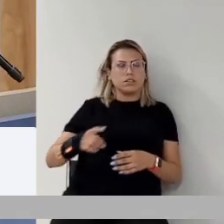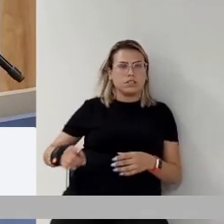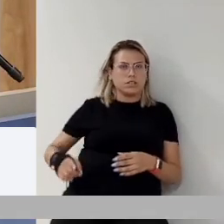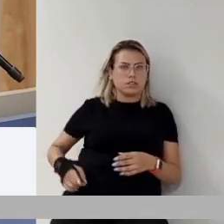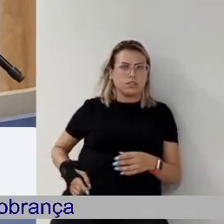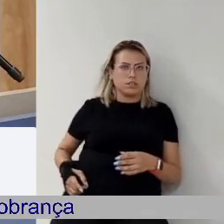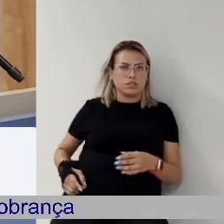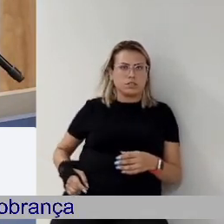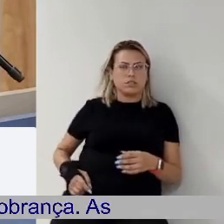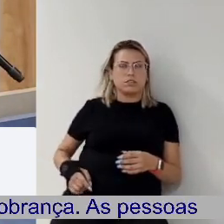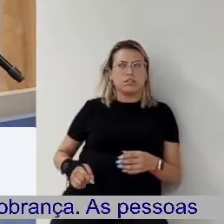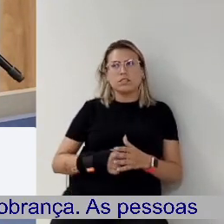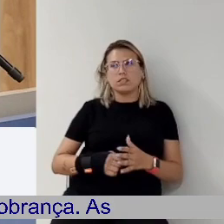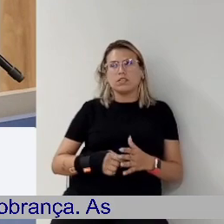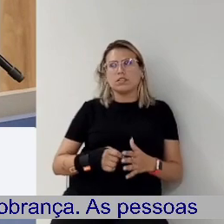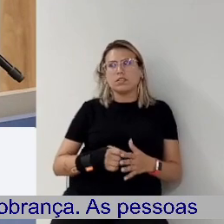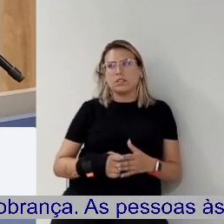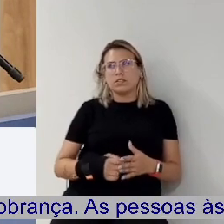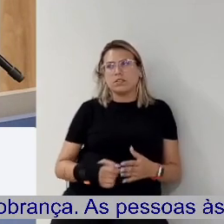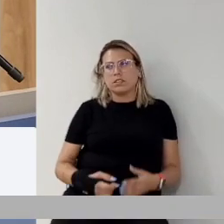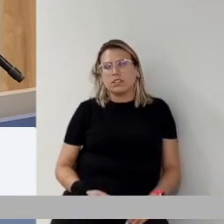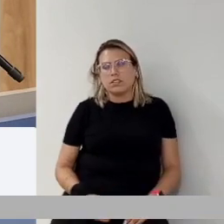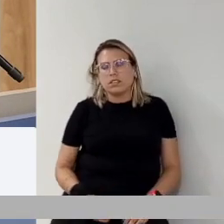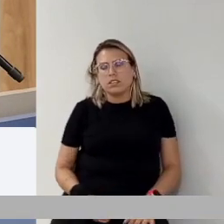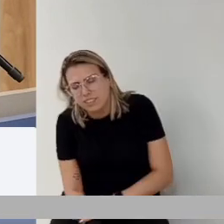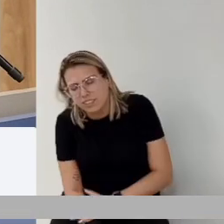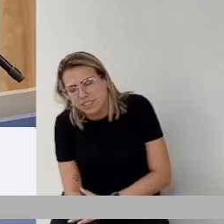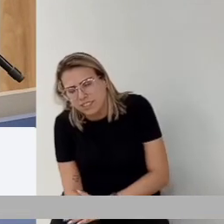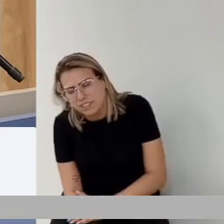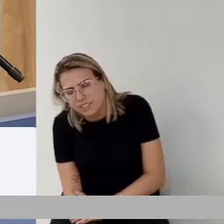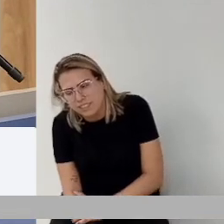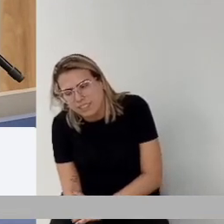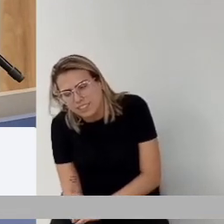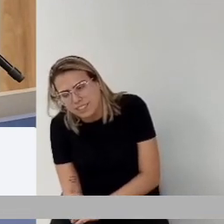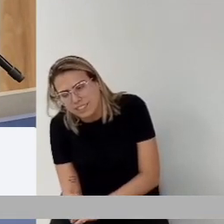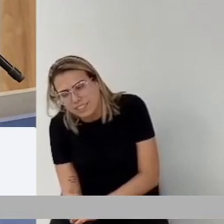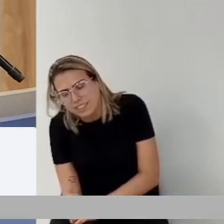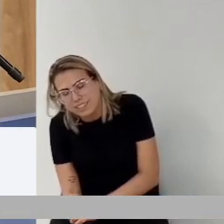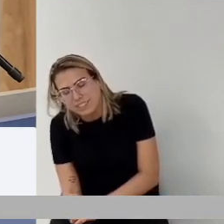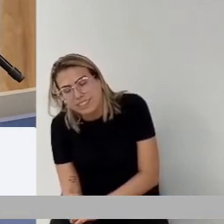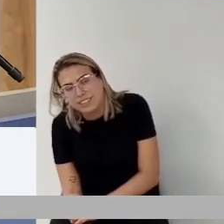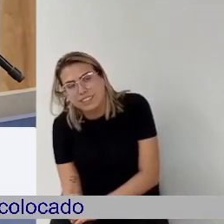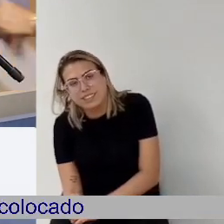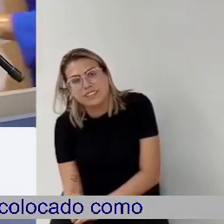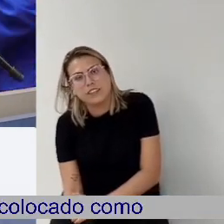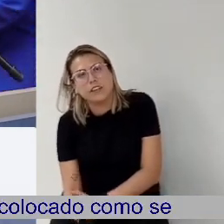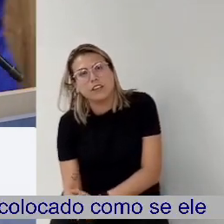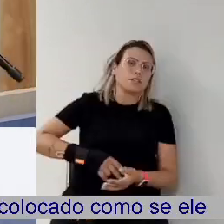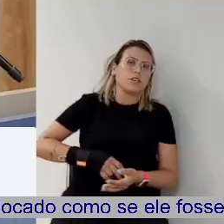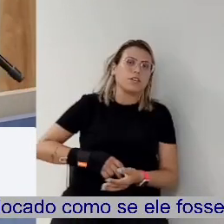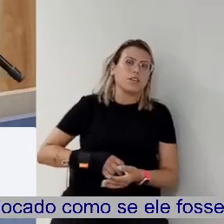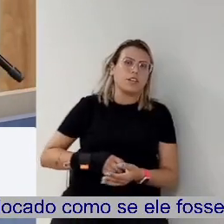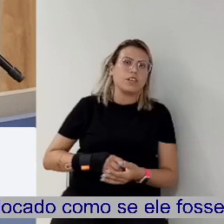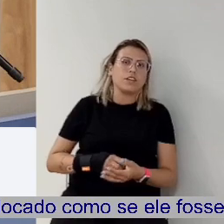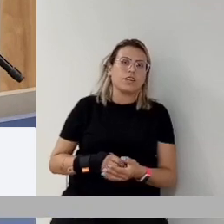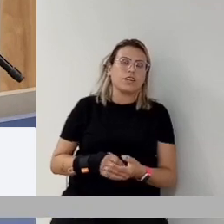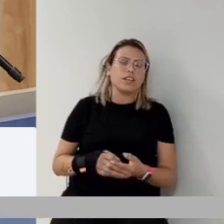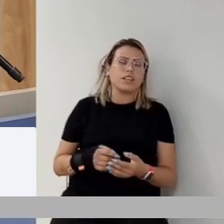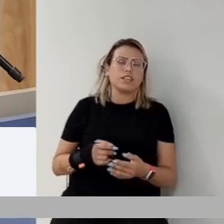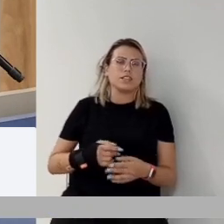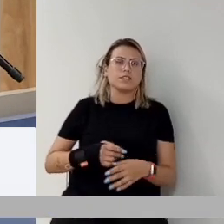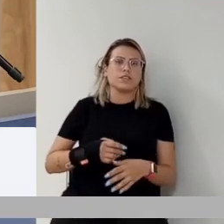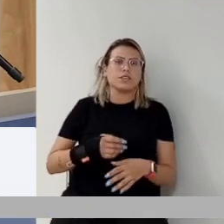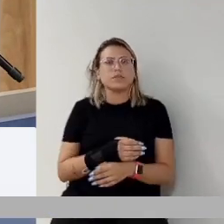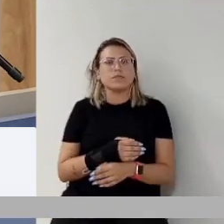cobrança as pessoas às vezes imaginam e nessa Tribuna é colocado como se ele fosse o abandono daquela